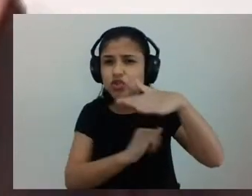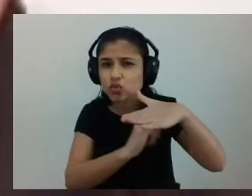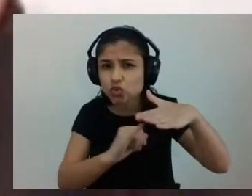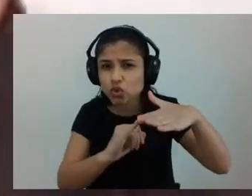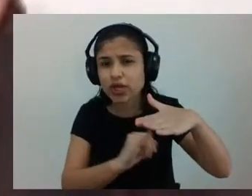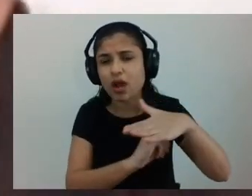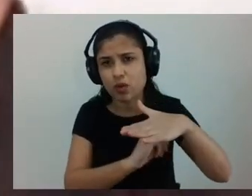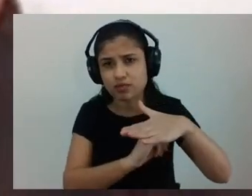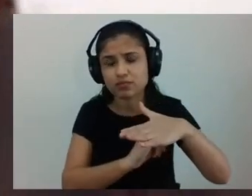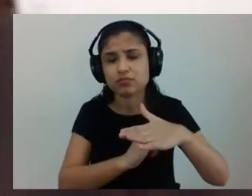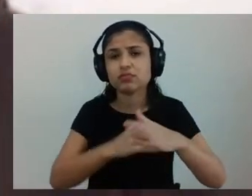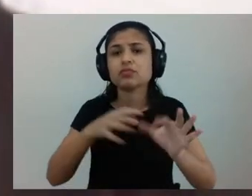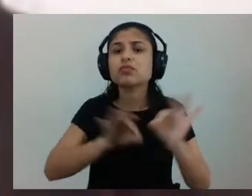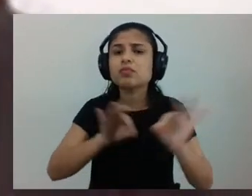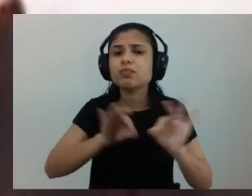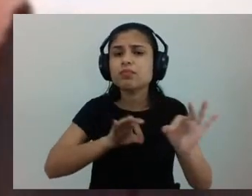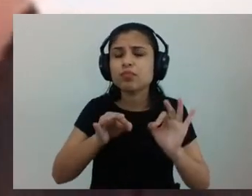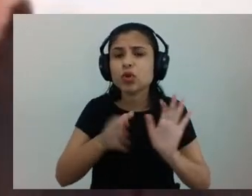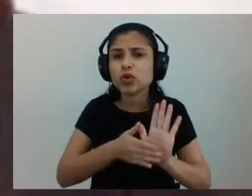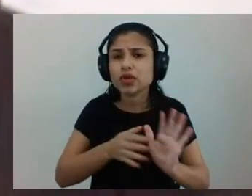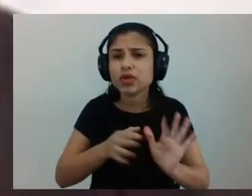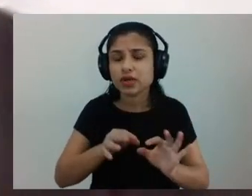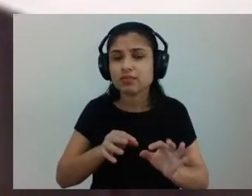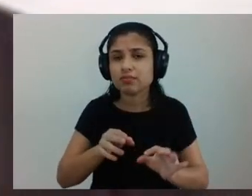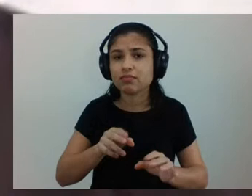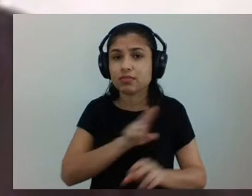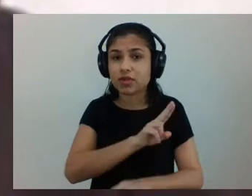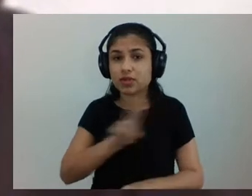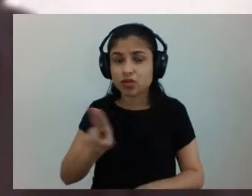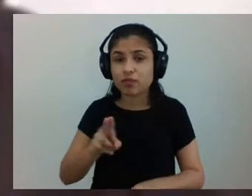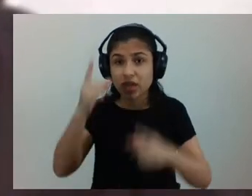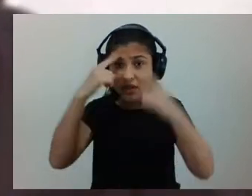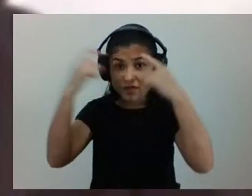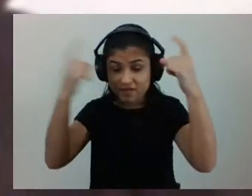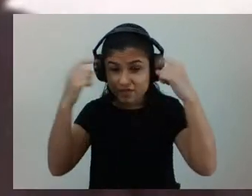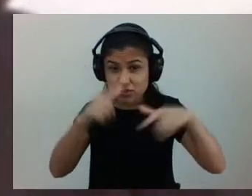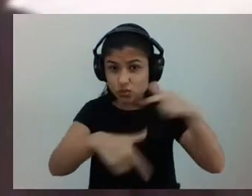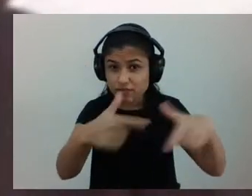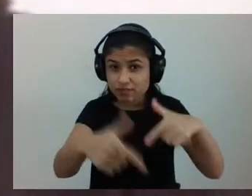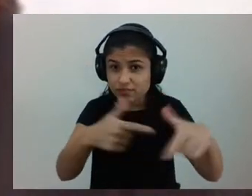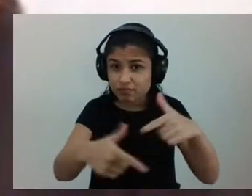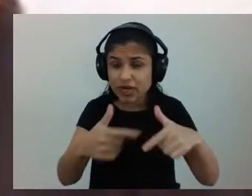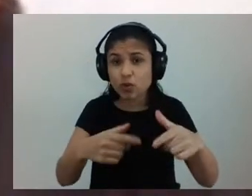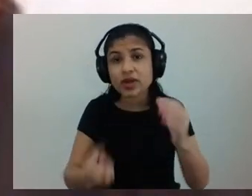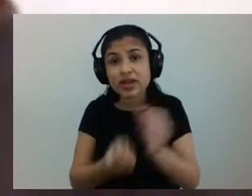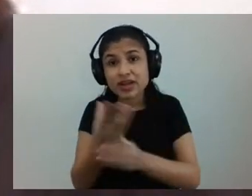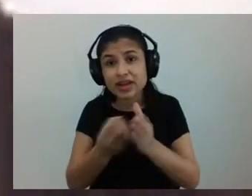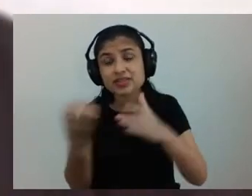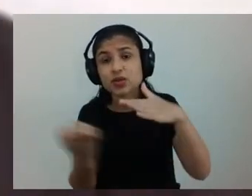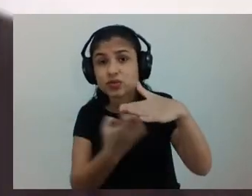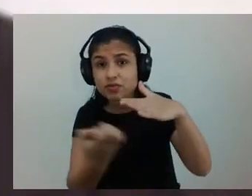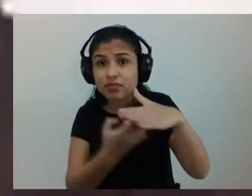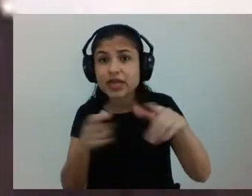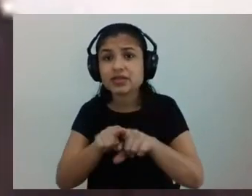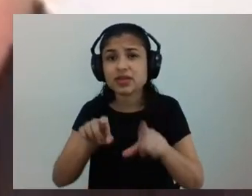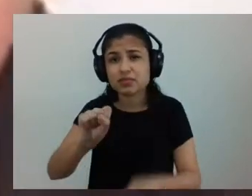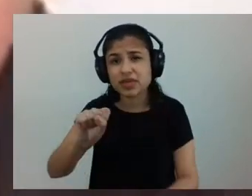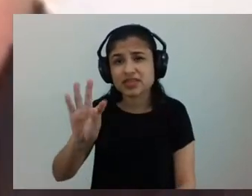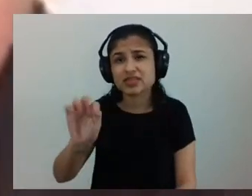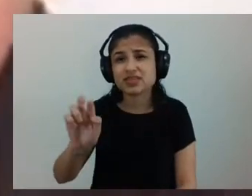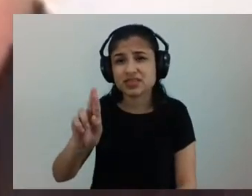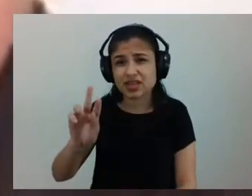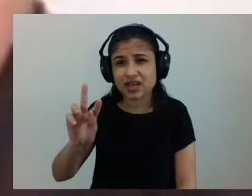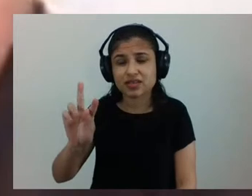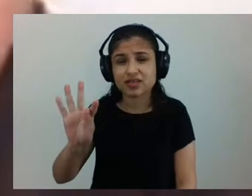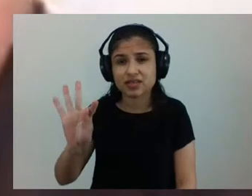Um programa que chama-se Inventa Seu Emprego, de apoio à inovação e à criação de startups e spin-offs. Um projeto que chama